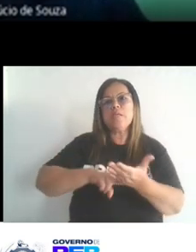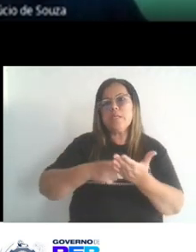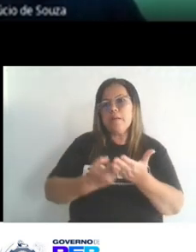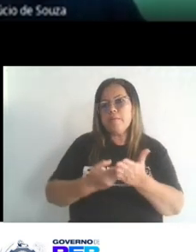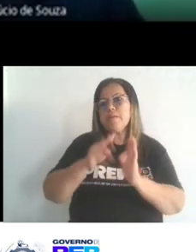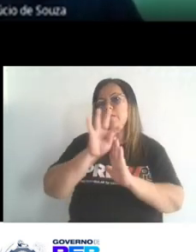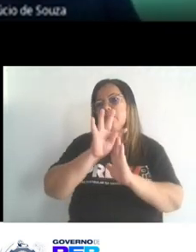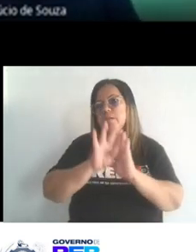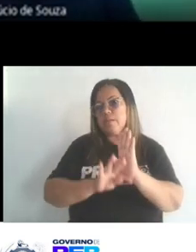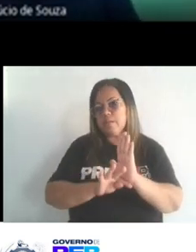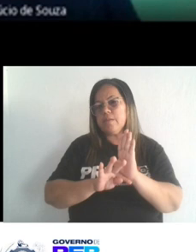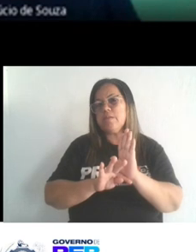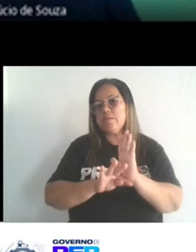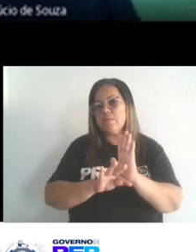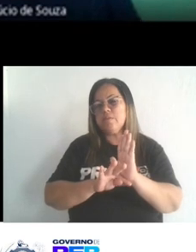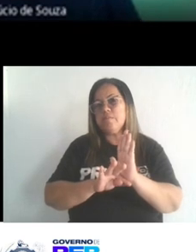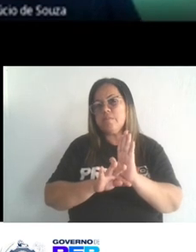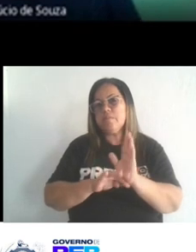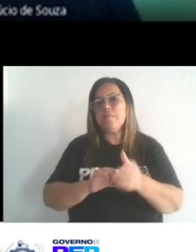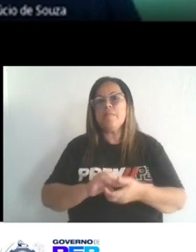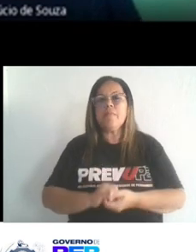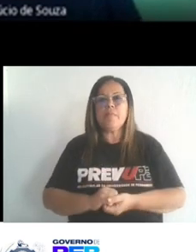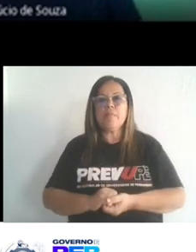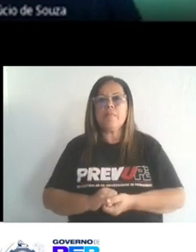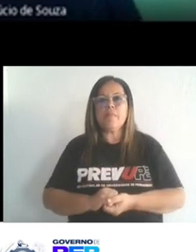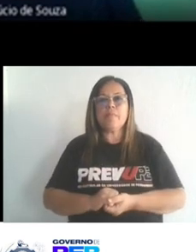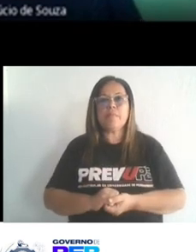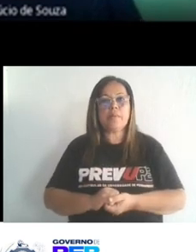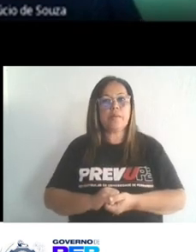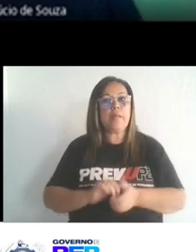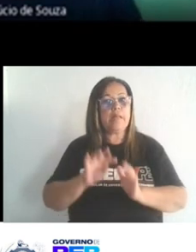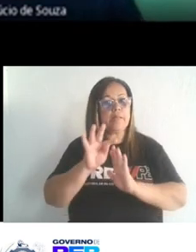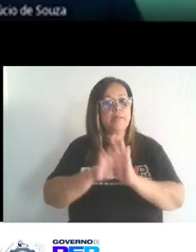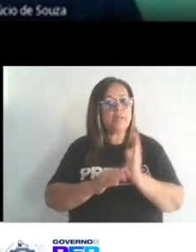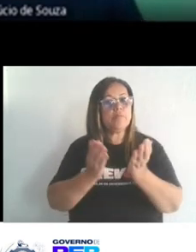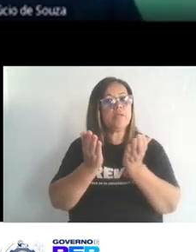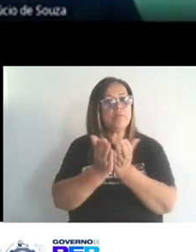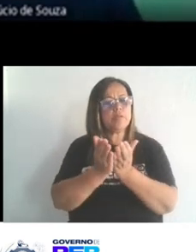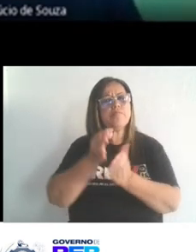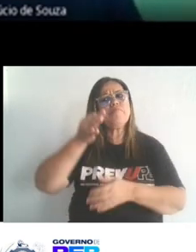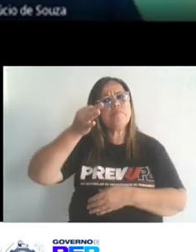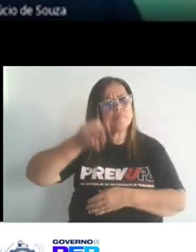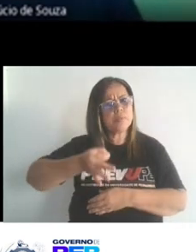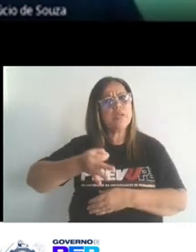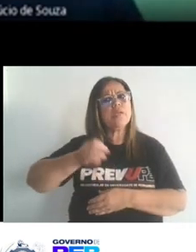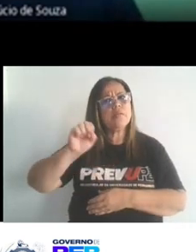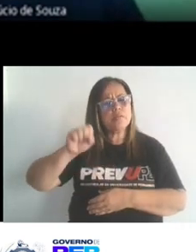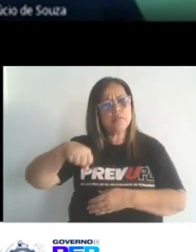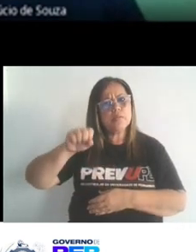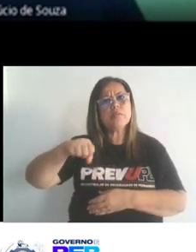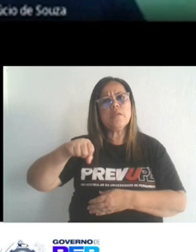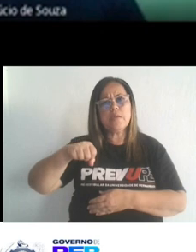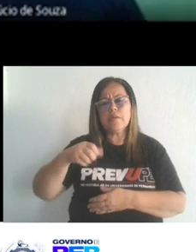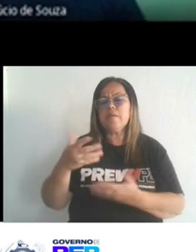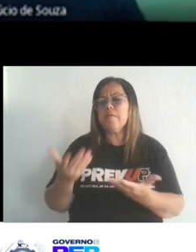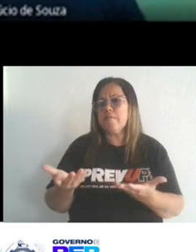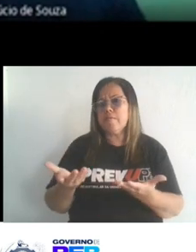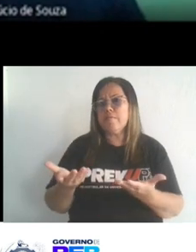cristão correto correto foi exatamente com